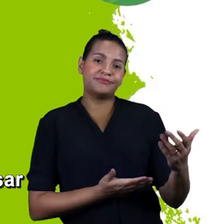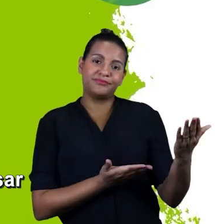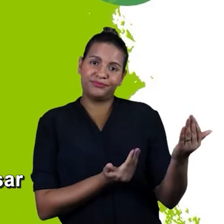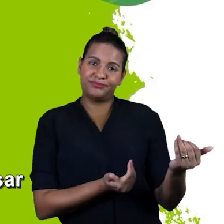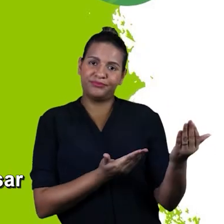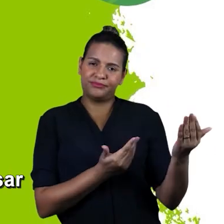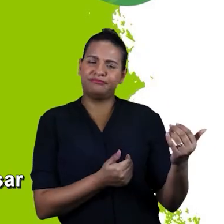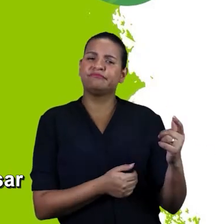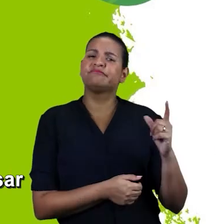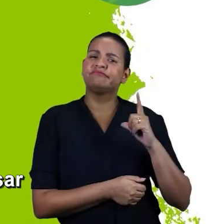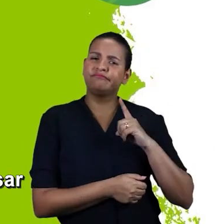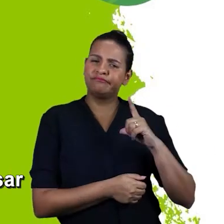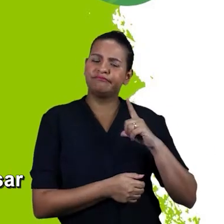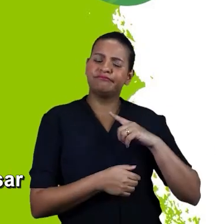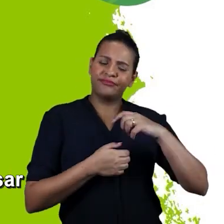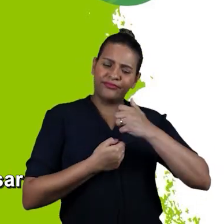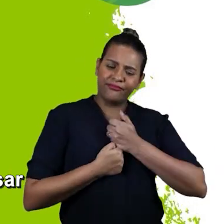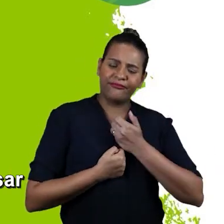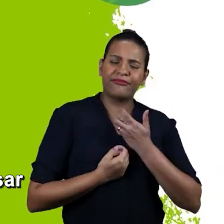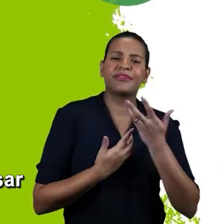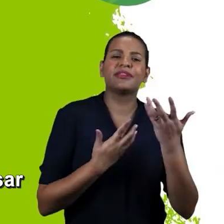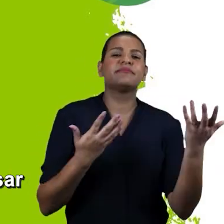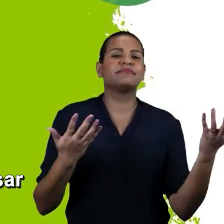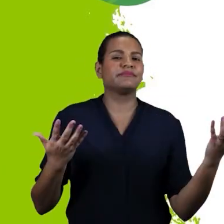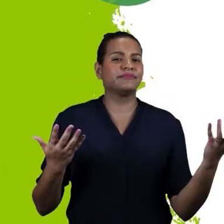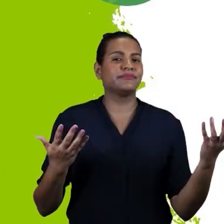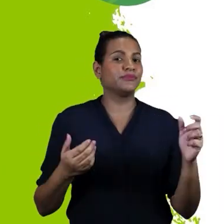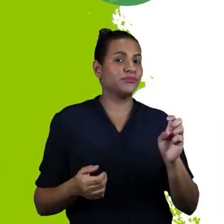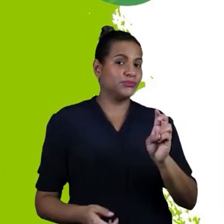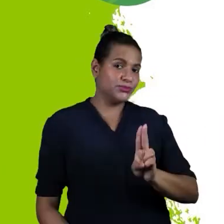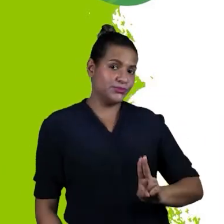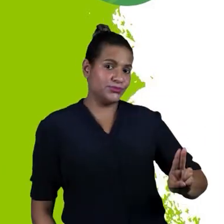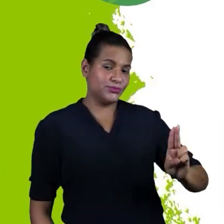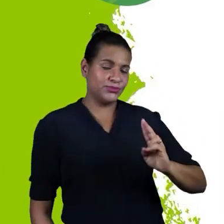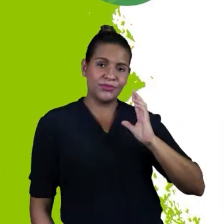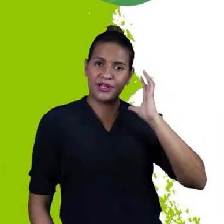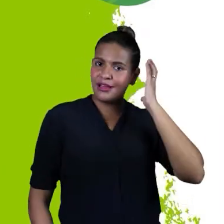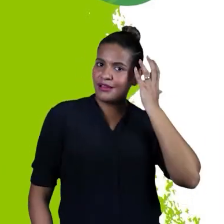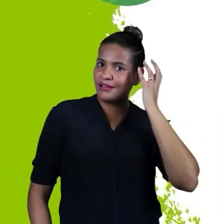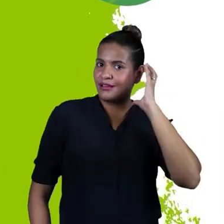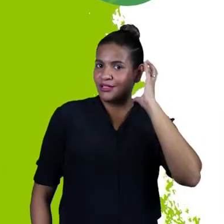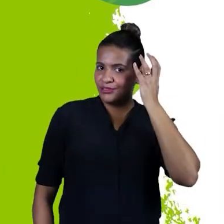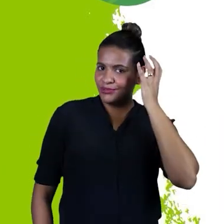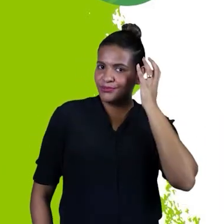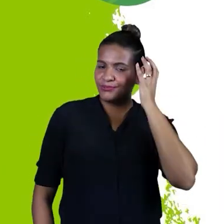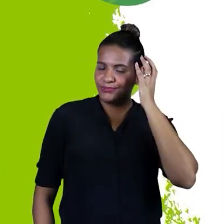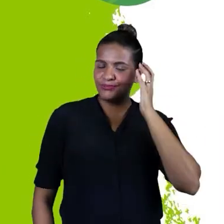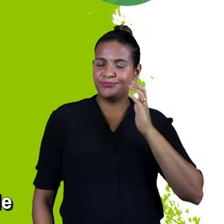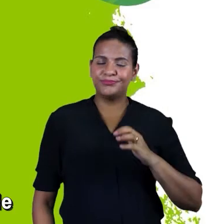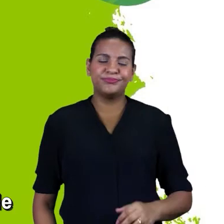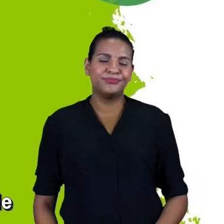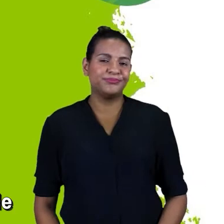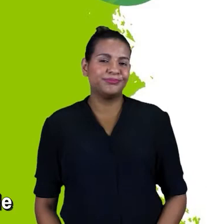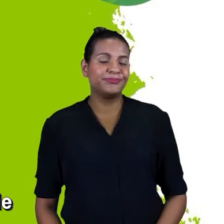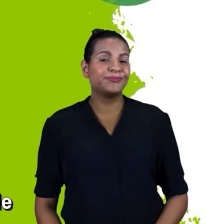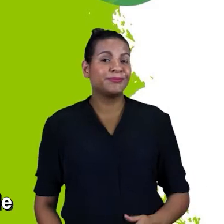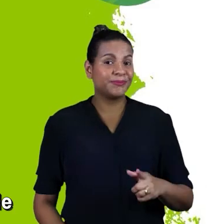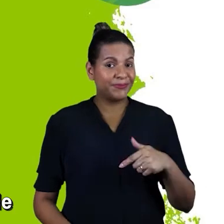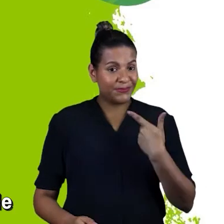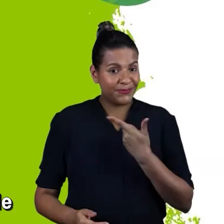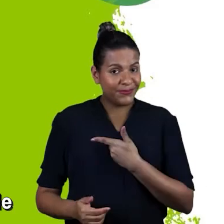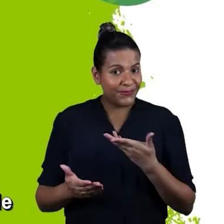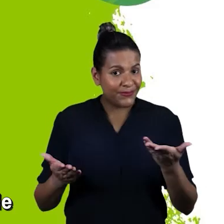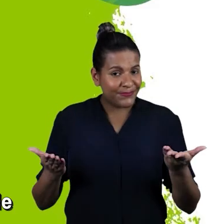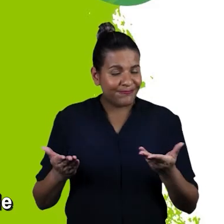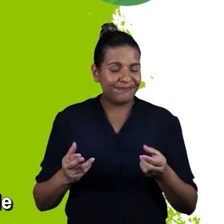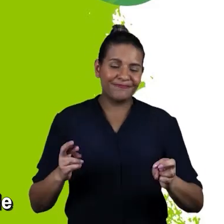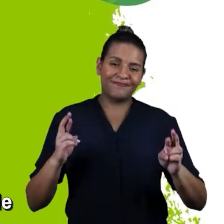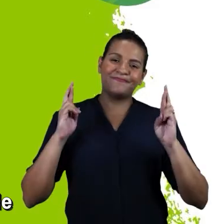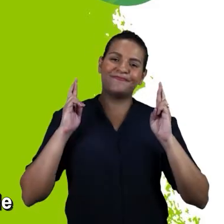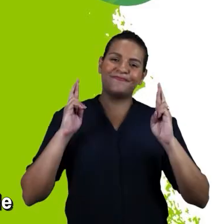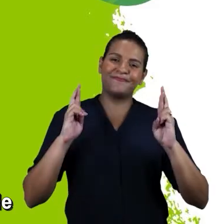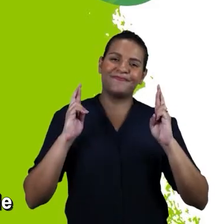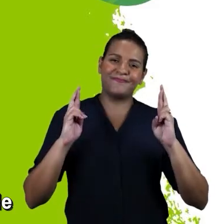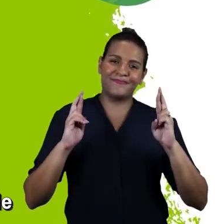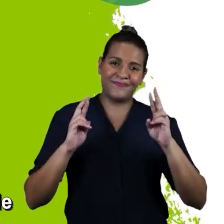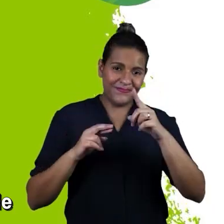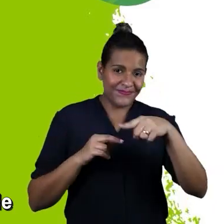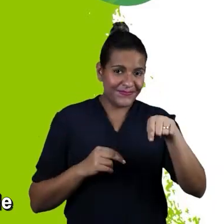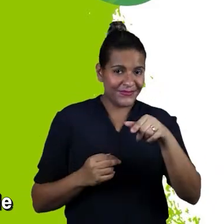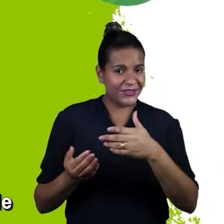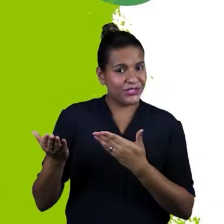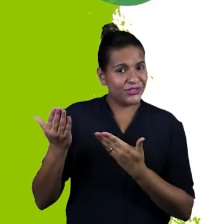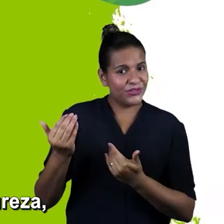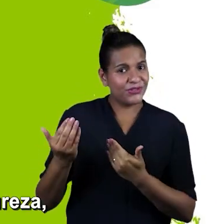também tem muito o que expressar e transmitir ao público através desse meio. Com estes programas, esperamos mobilizar